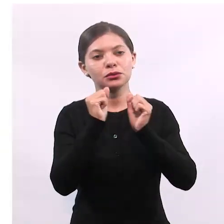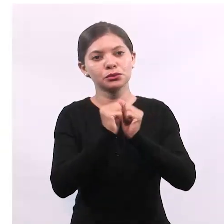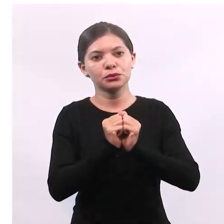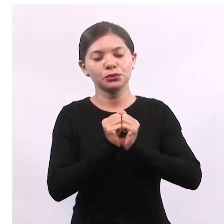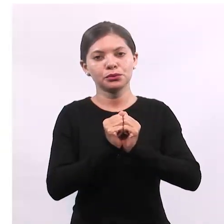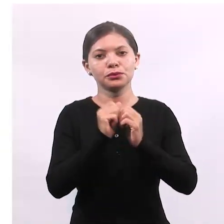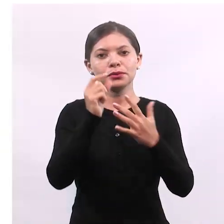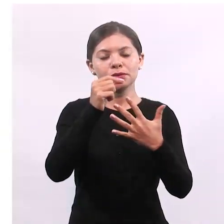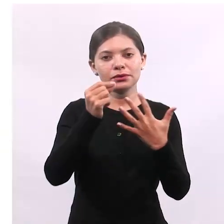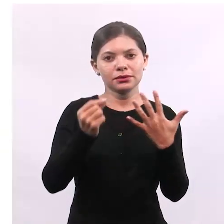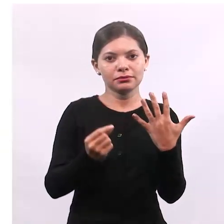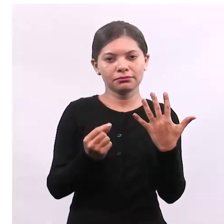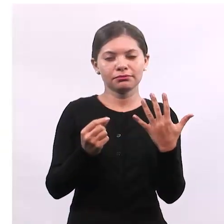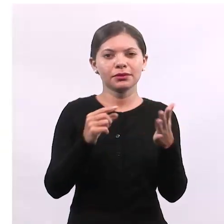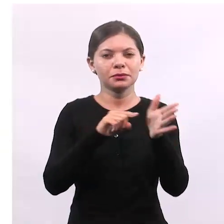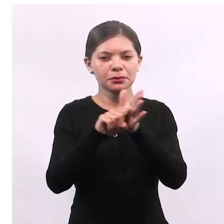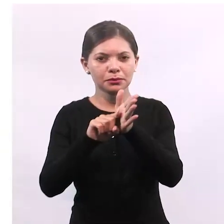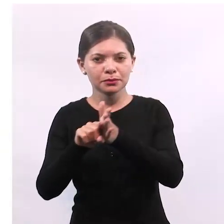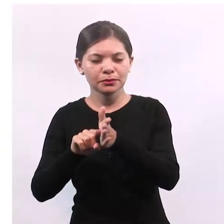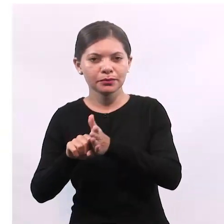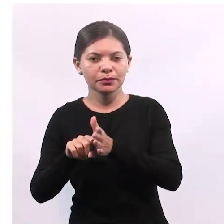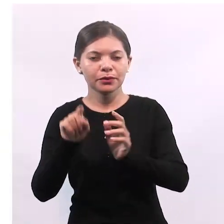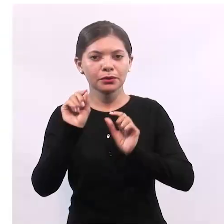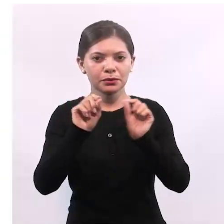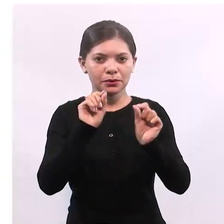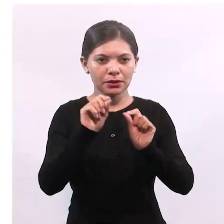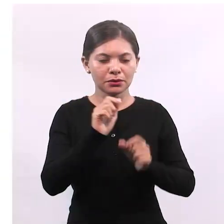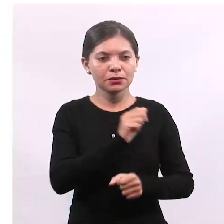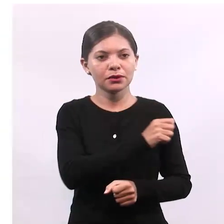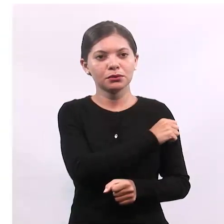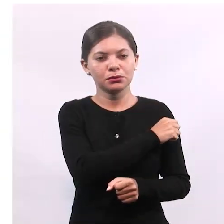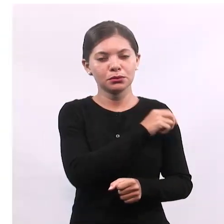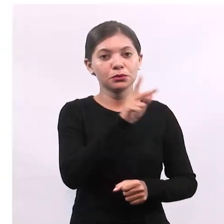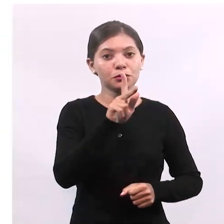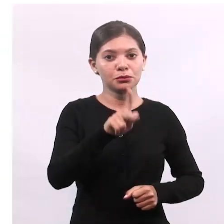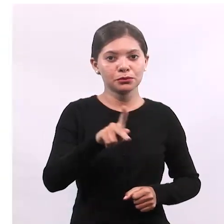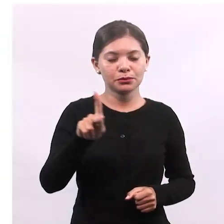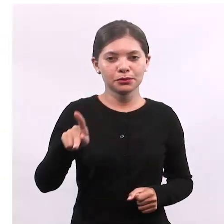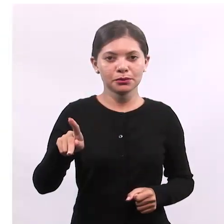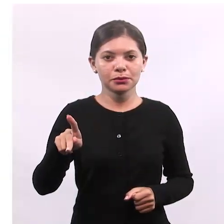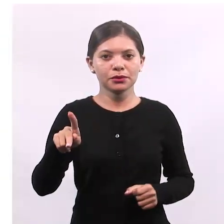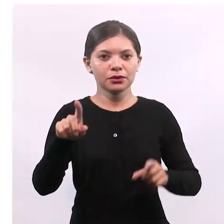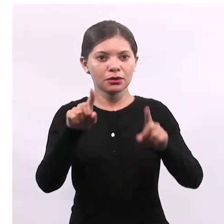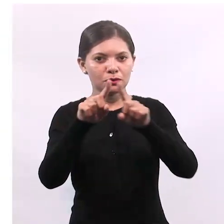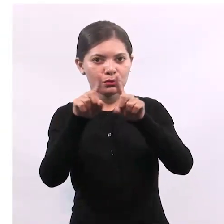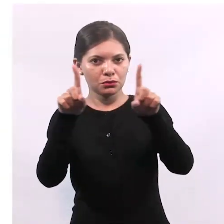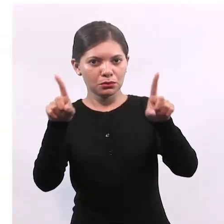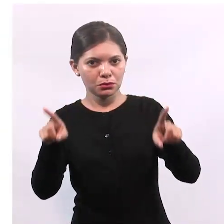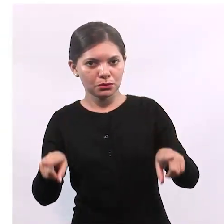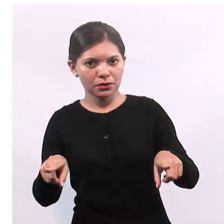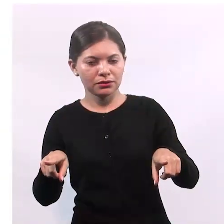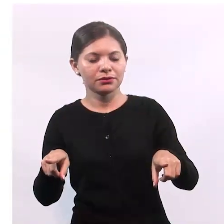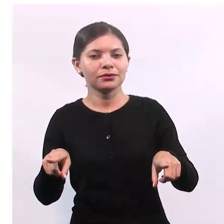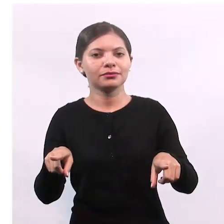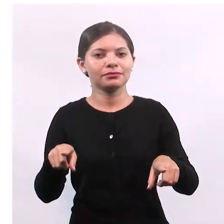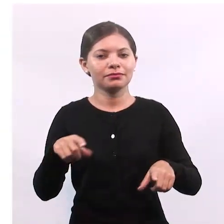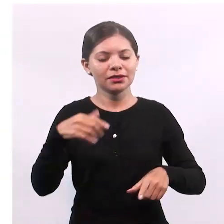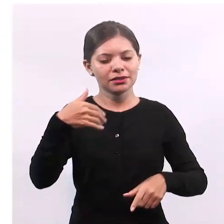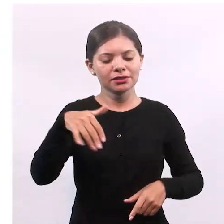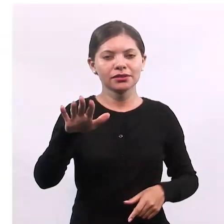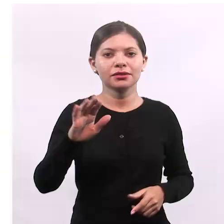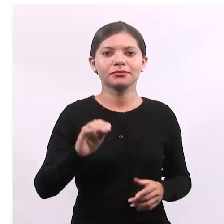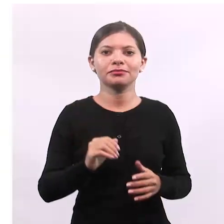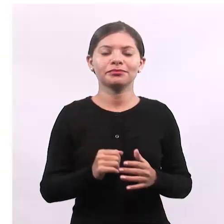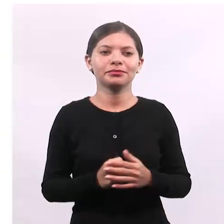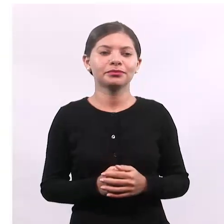elementos da minha pesquisa é os alunos os professores o quadro de profissionais e etc Então